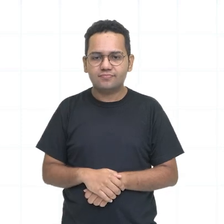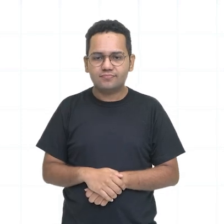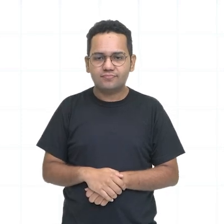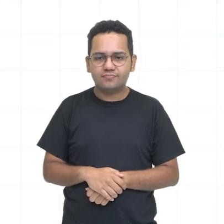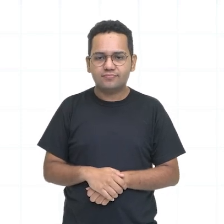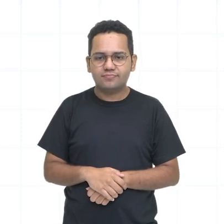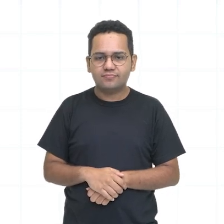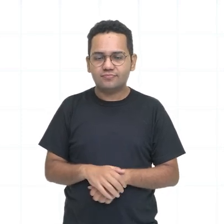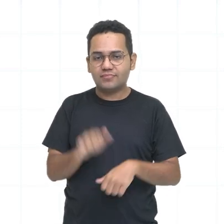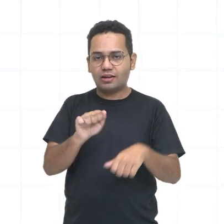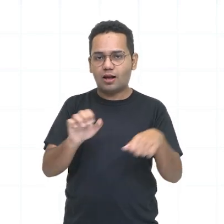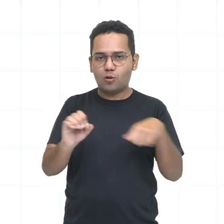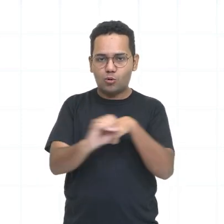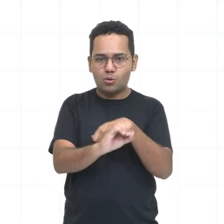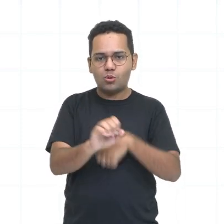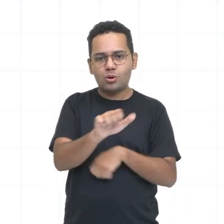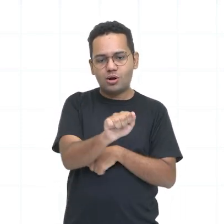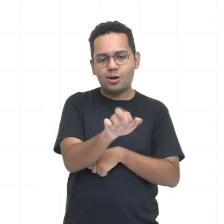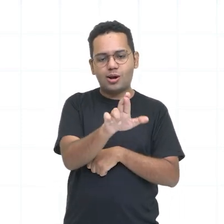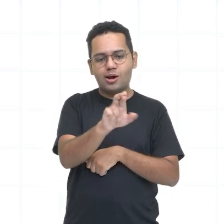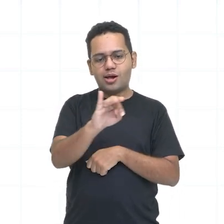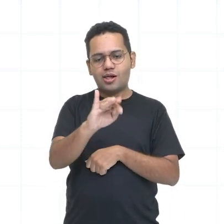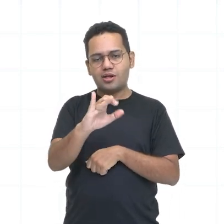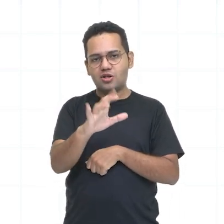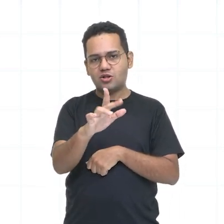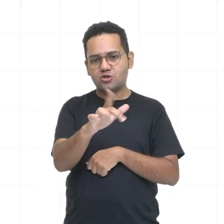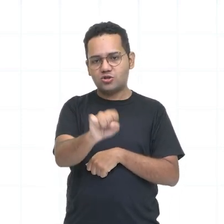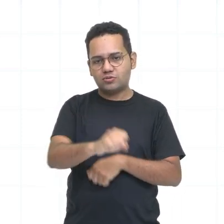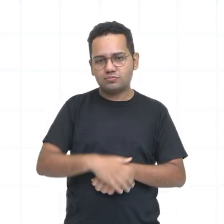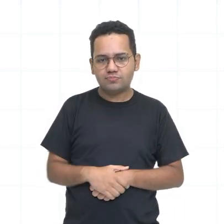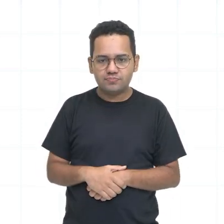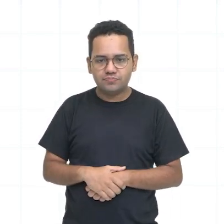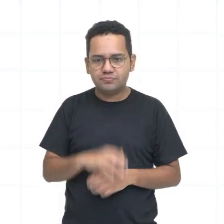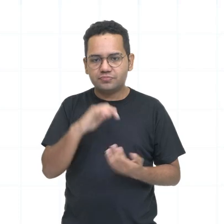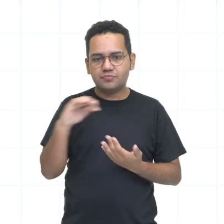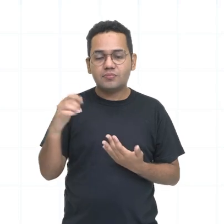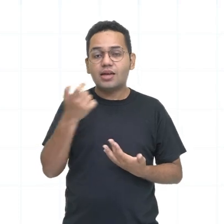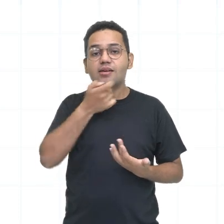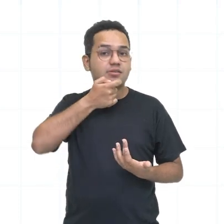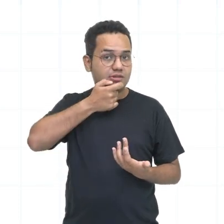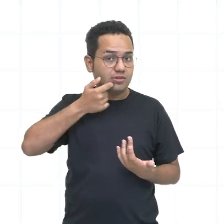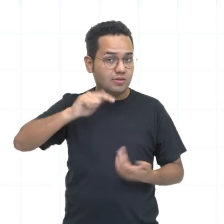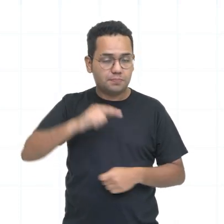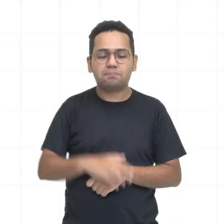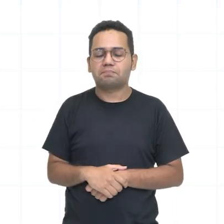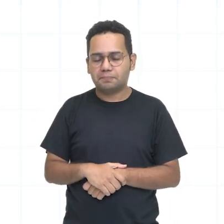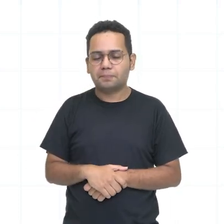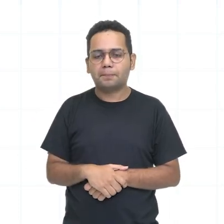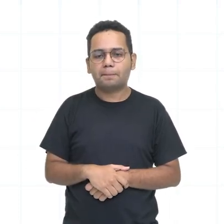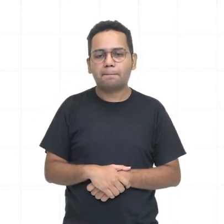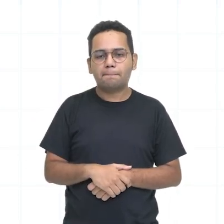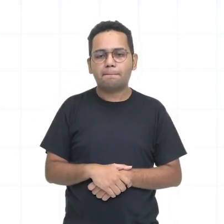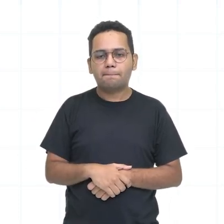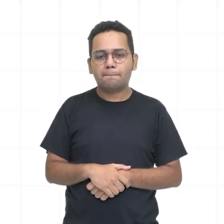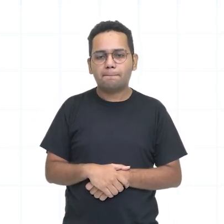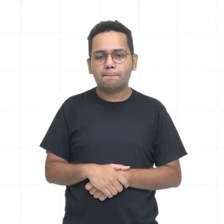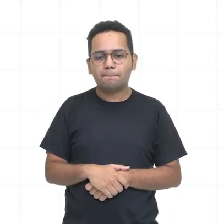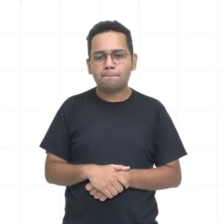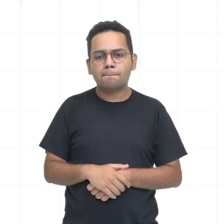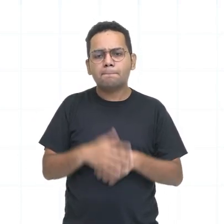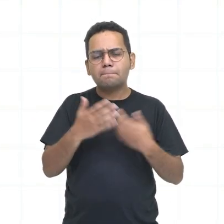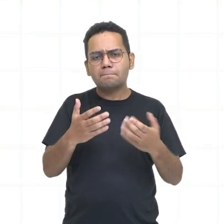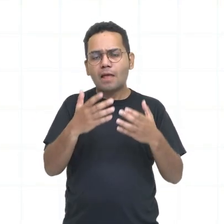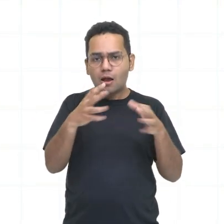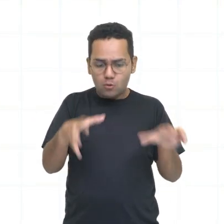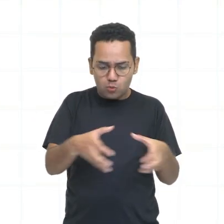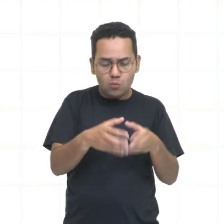Então, articles, artigos. The. O artigo, então, são essas palavrinhas que nós utilizamos, é uma classe gramatical, e